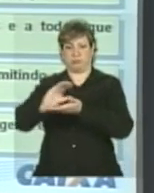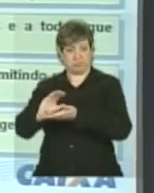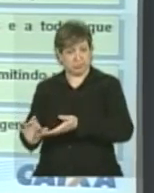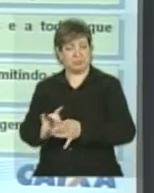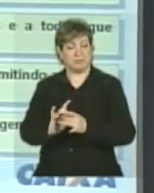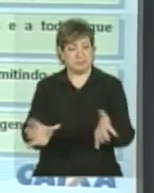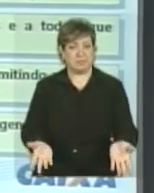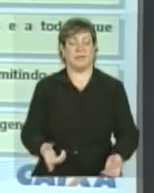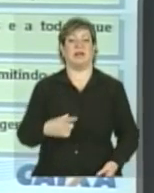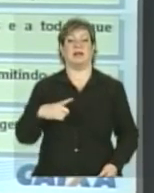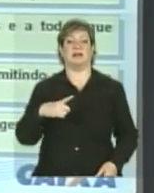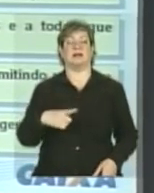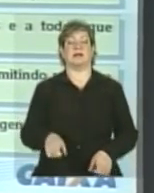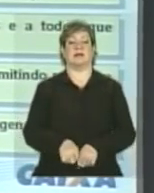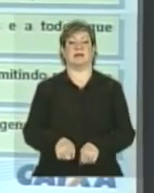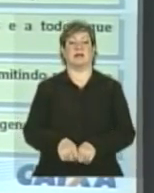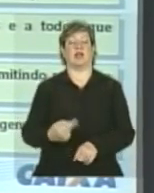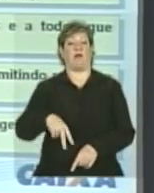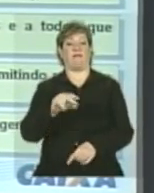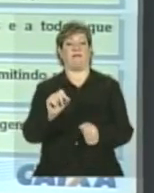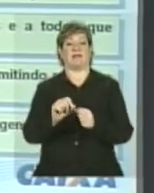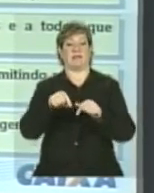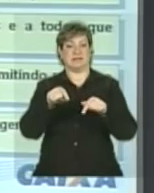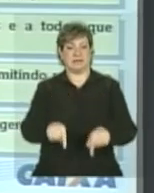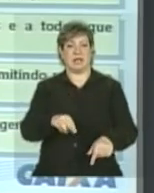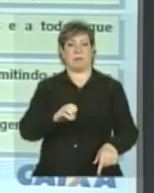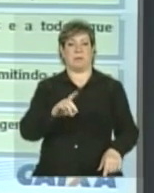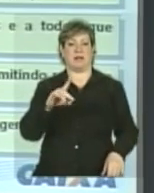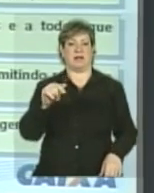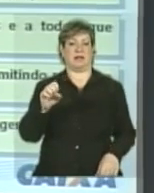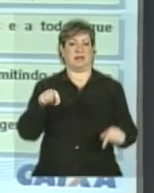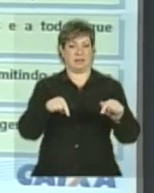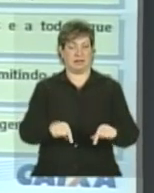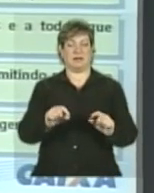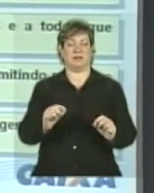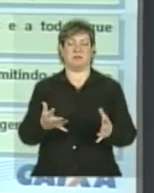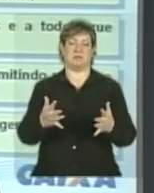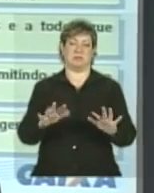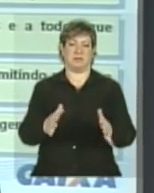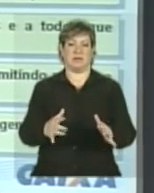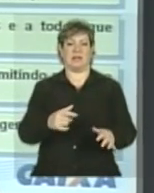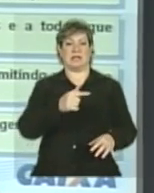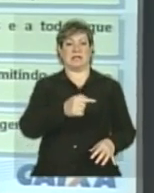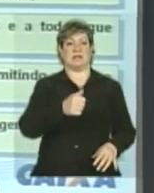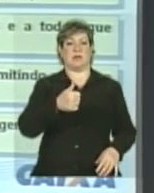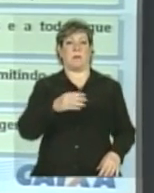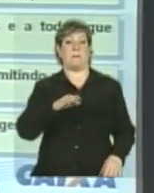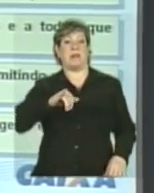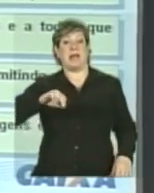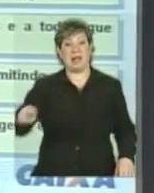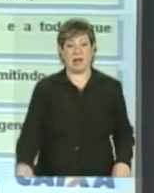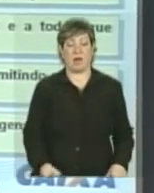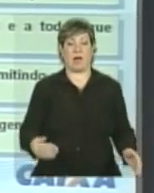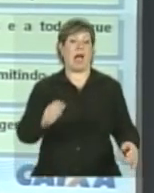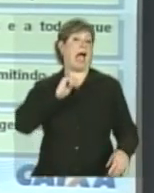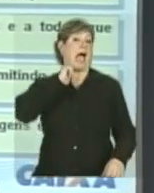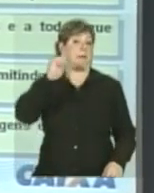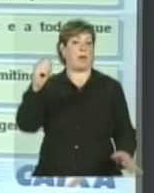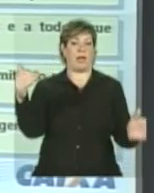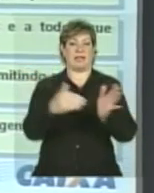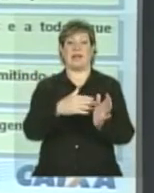Vamos fazer, nessas medidas aqui, cerca de R$ 71 bilhões de abril até